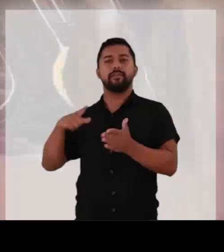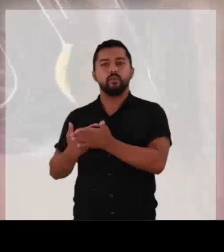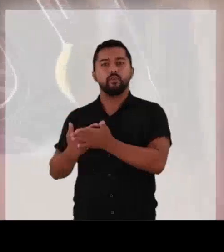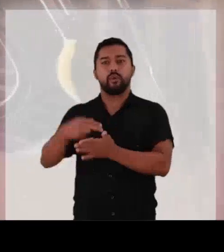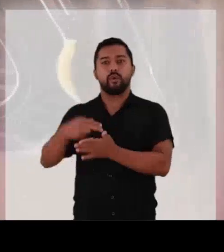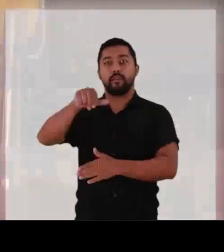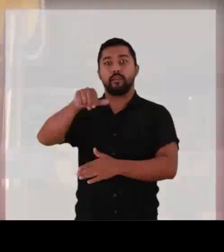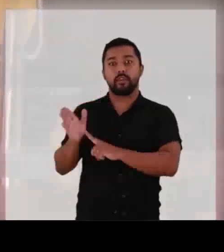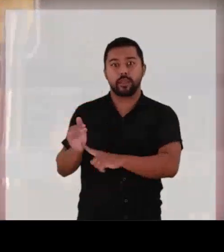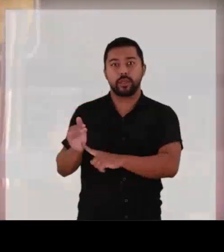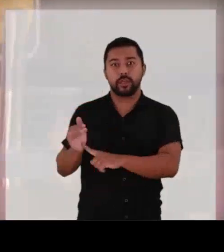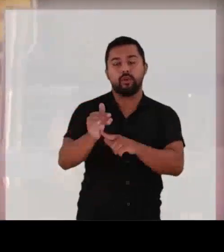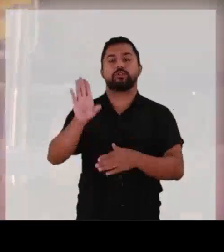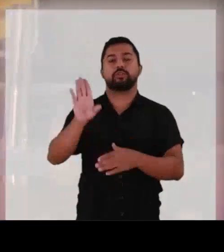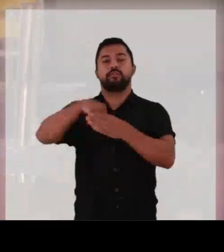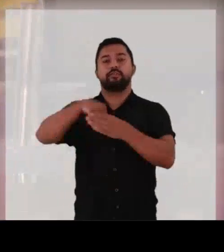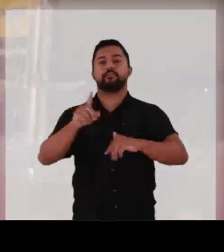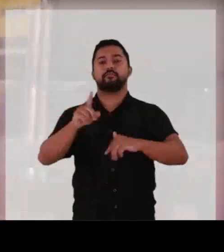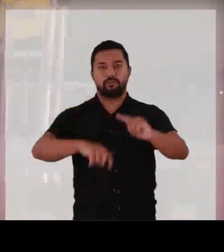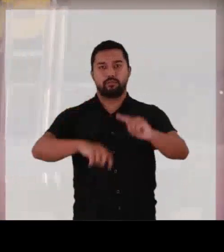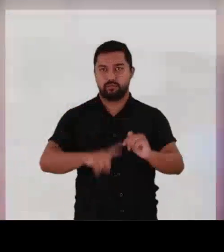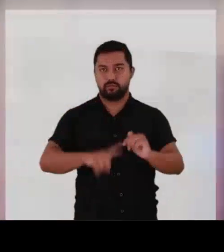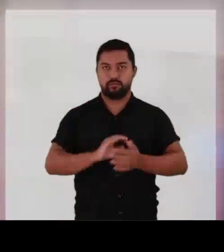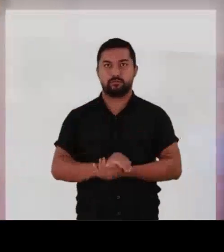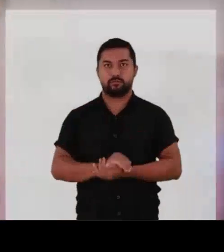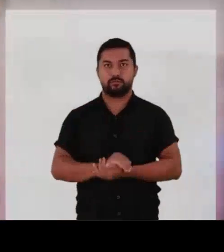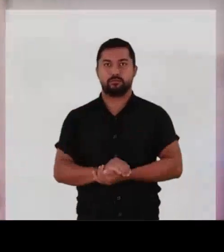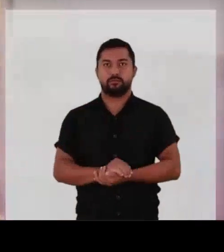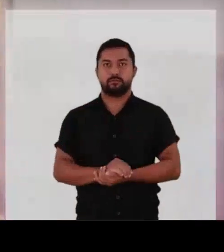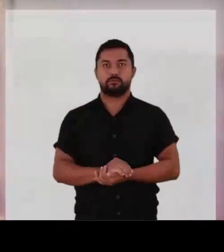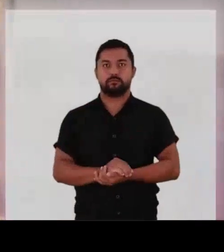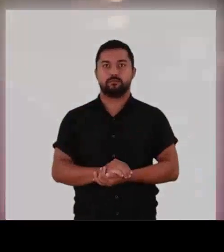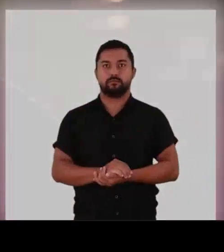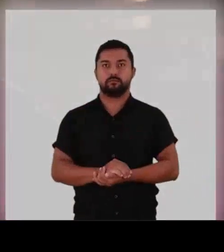a nanotecnologia em seus produtos.